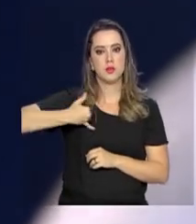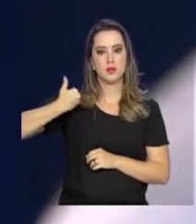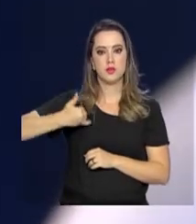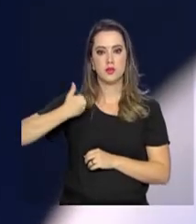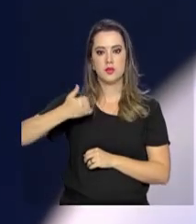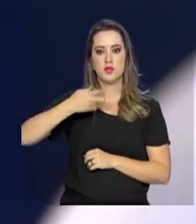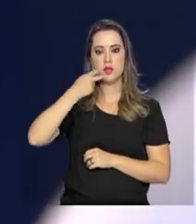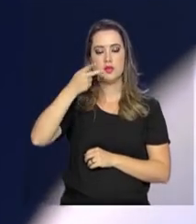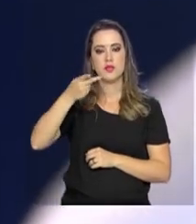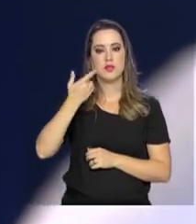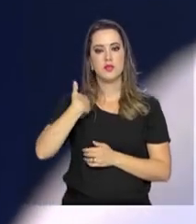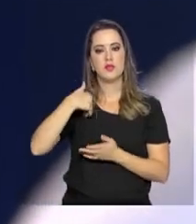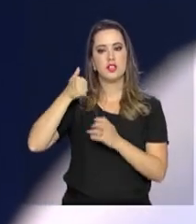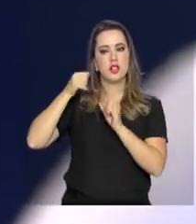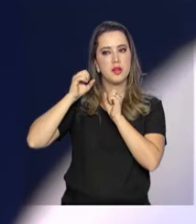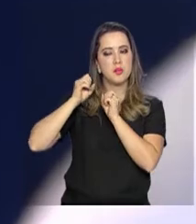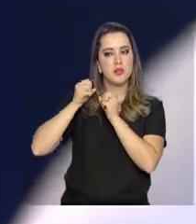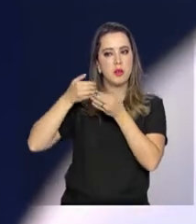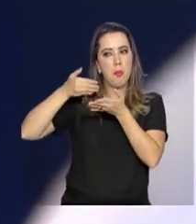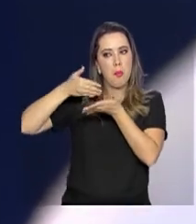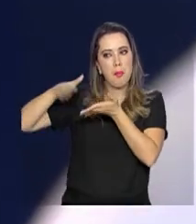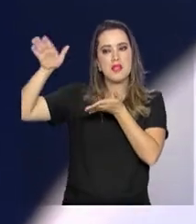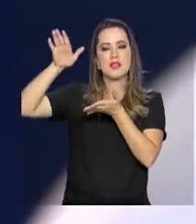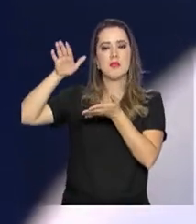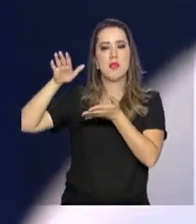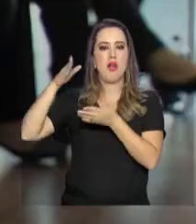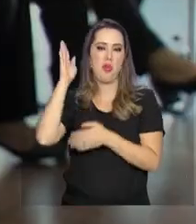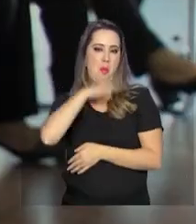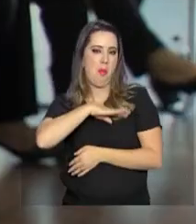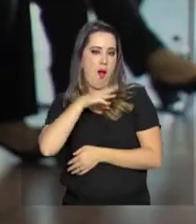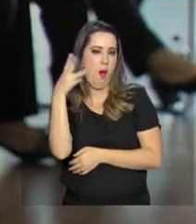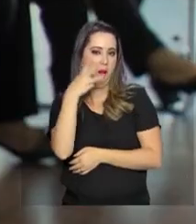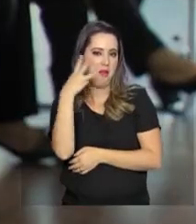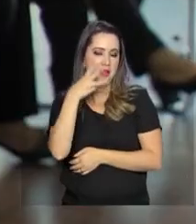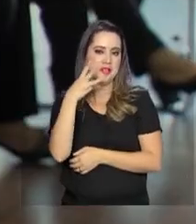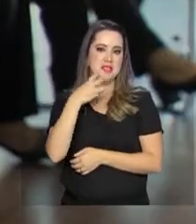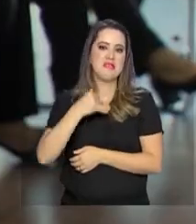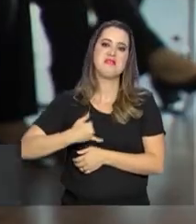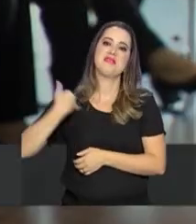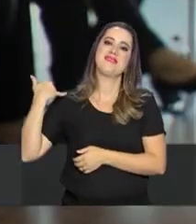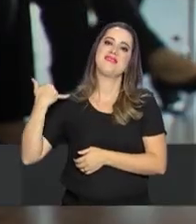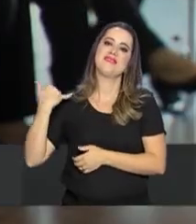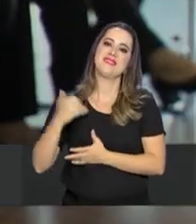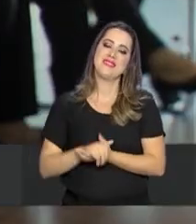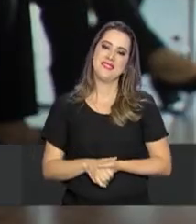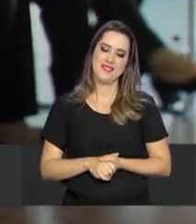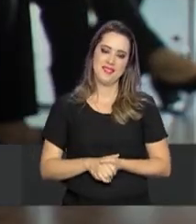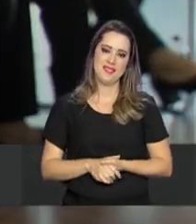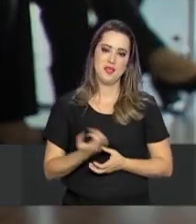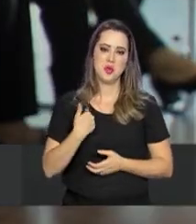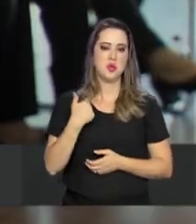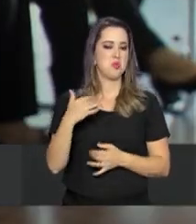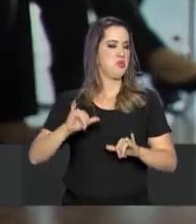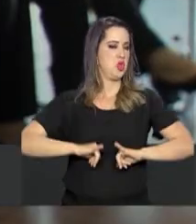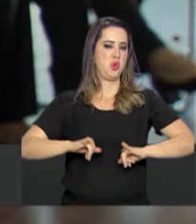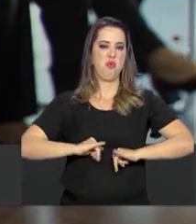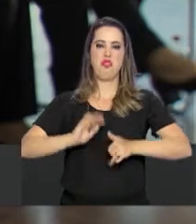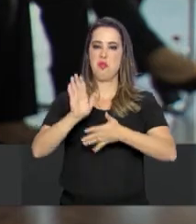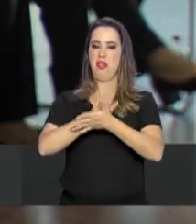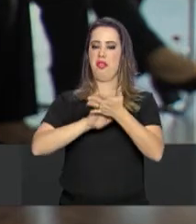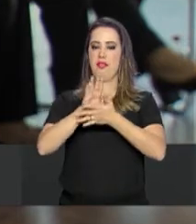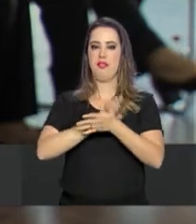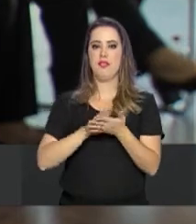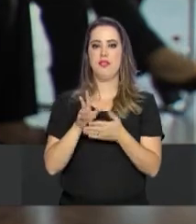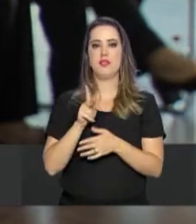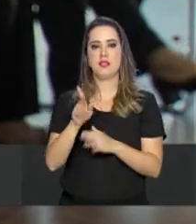os males da terceira idade e ela não pára eu não tenho assim o sofrimento de kaká parada sem fazer nada